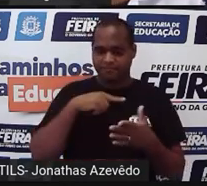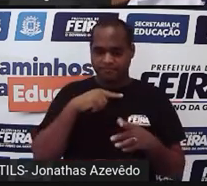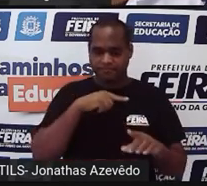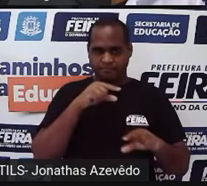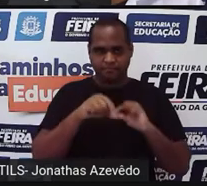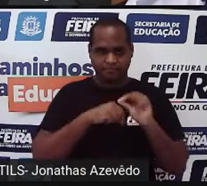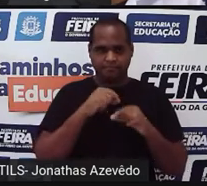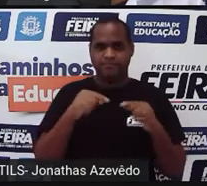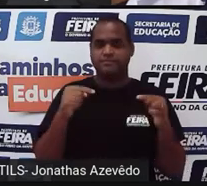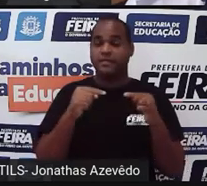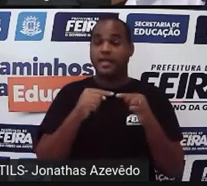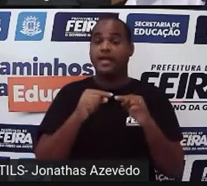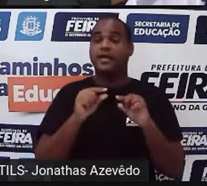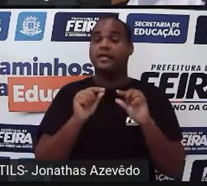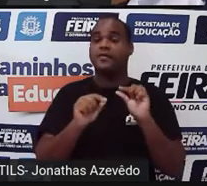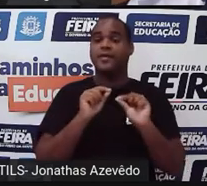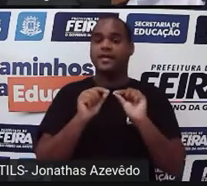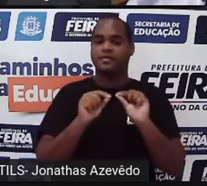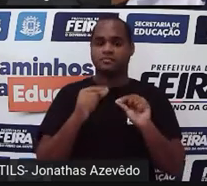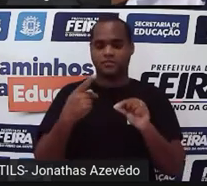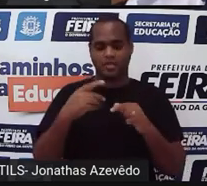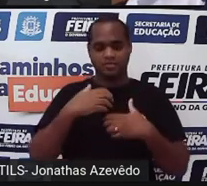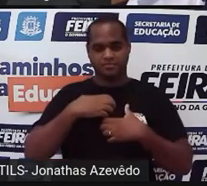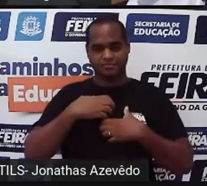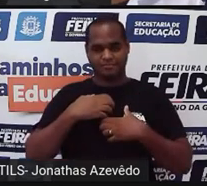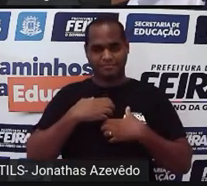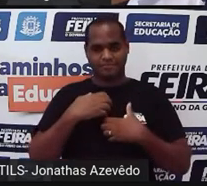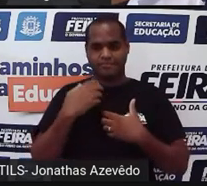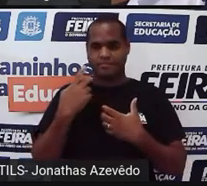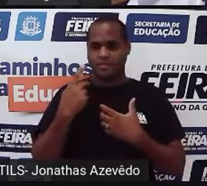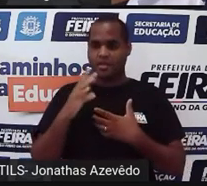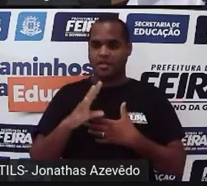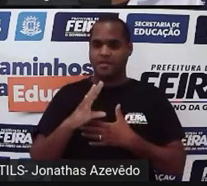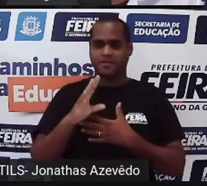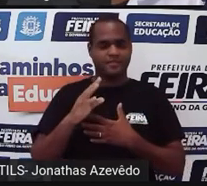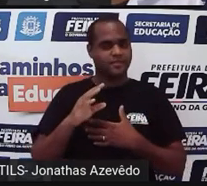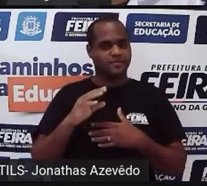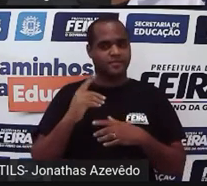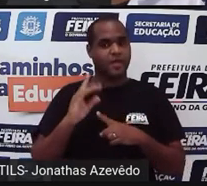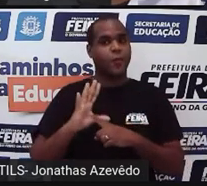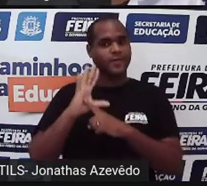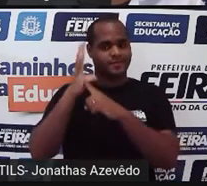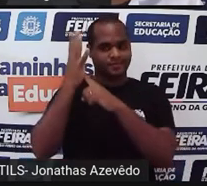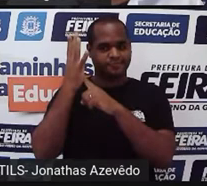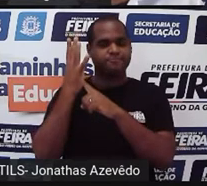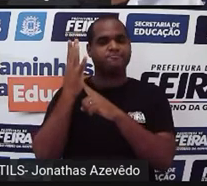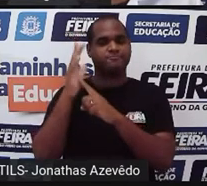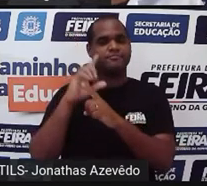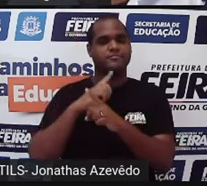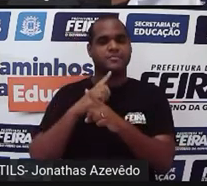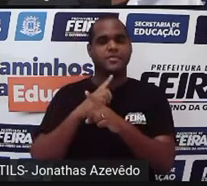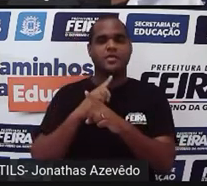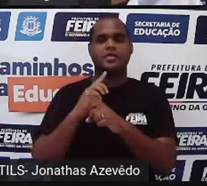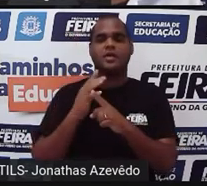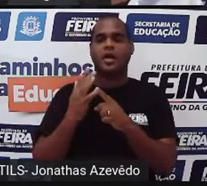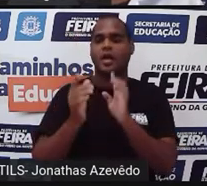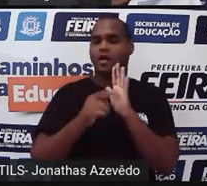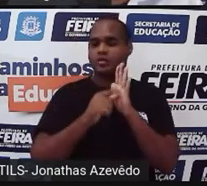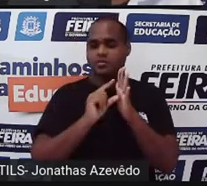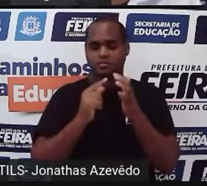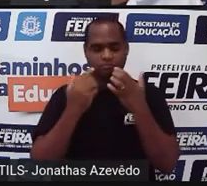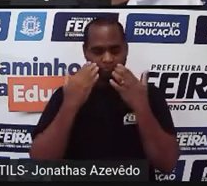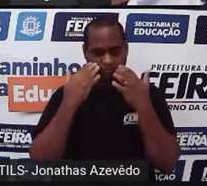têm a ver com uma situação, e a situação é essa daqui, ó. Antes de tudo, quero